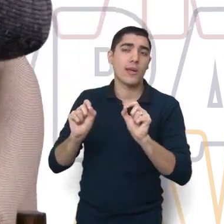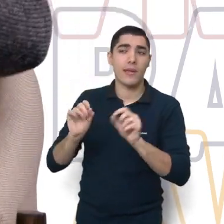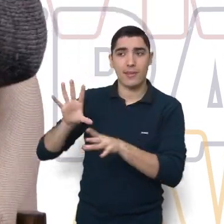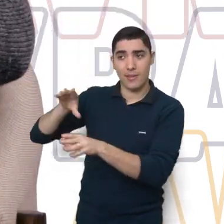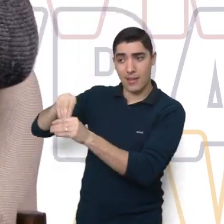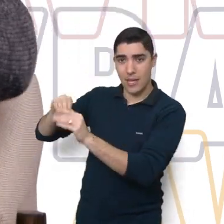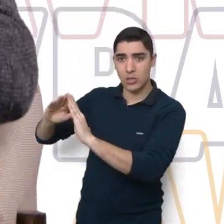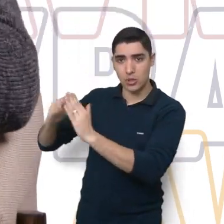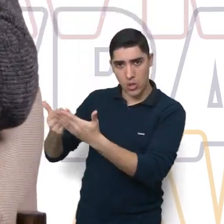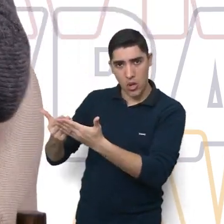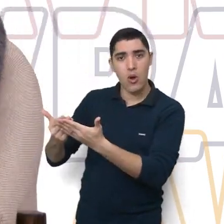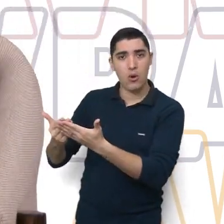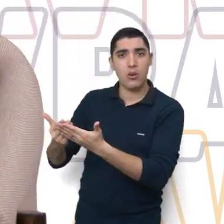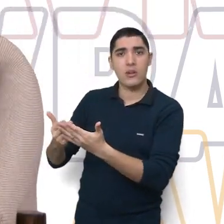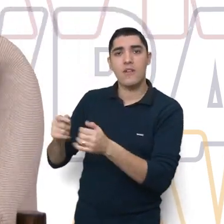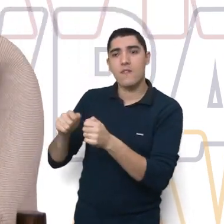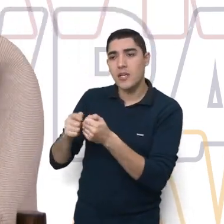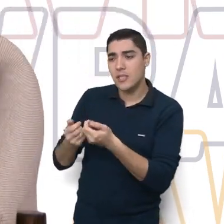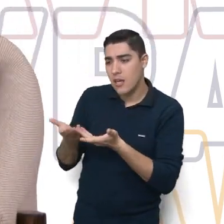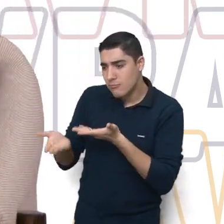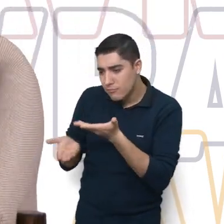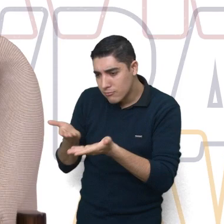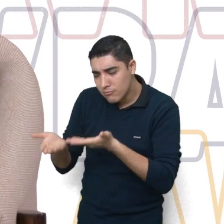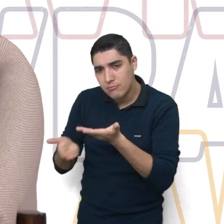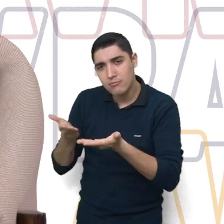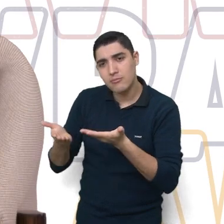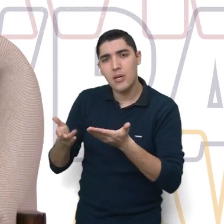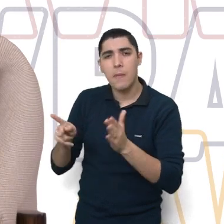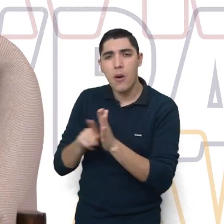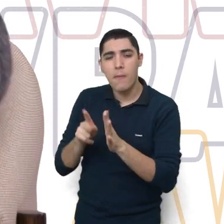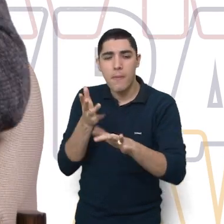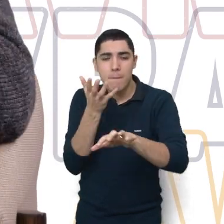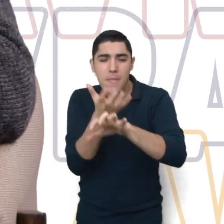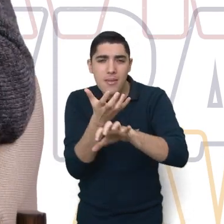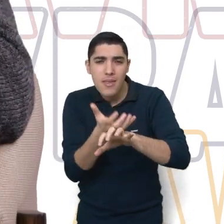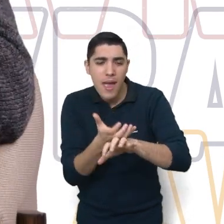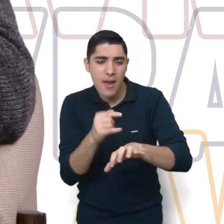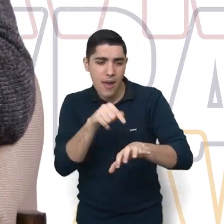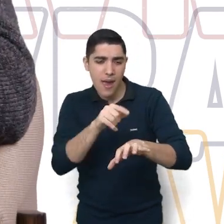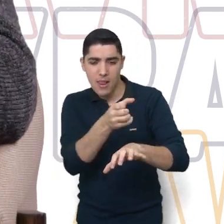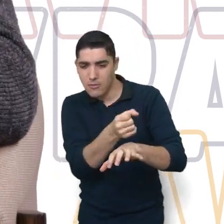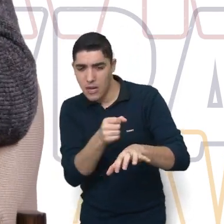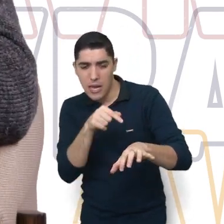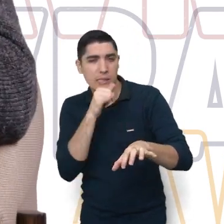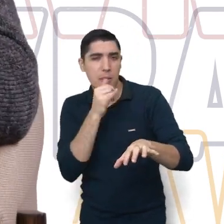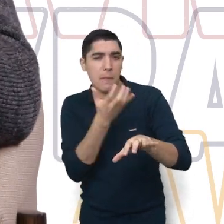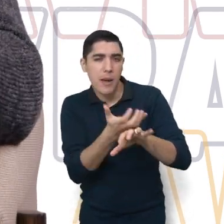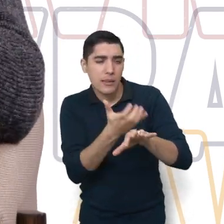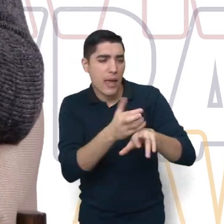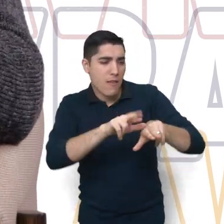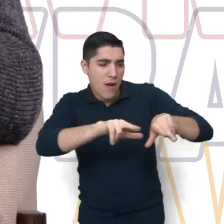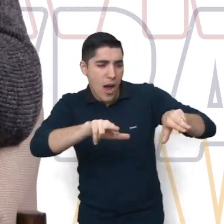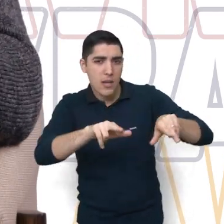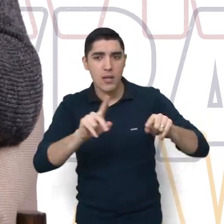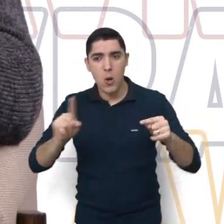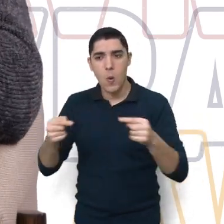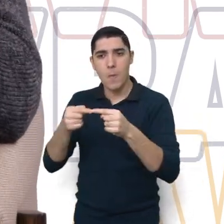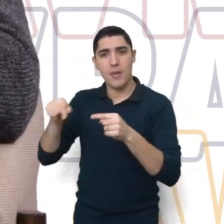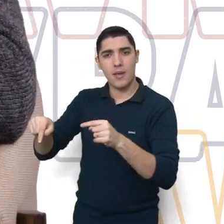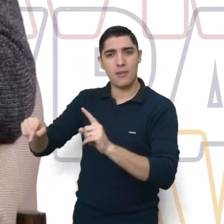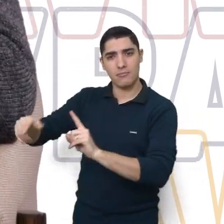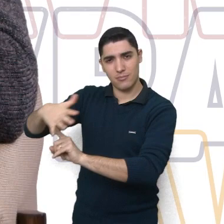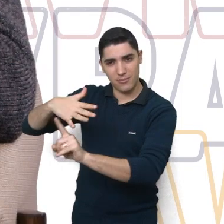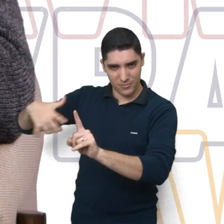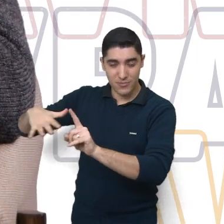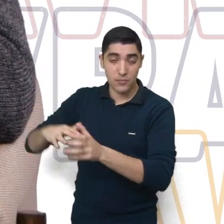da escola trabalhando a disciplinaridade a interdisciplinaridade e etc a gente tem